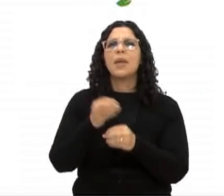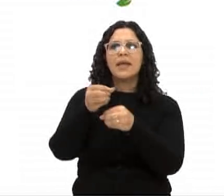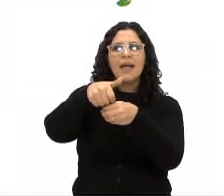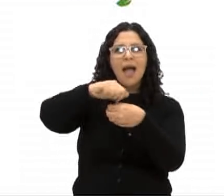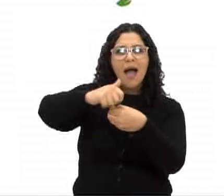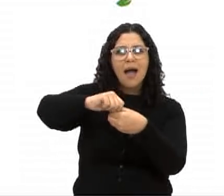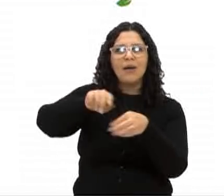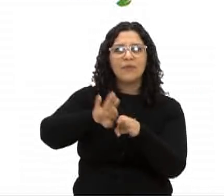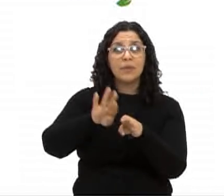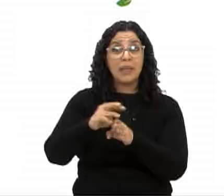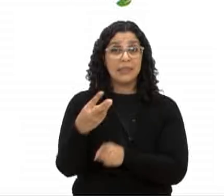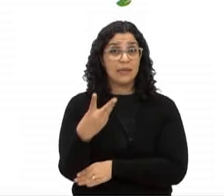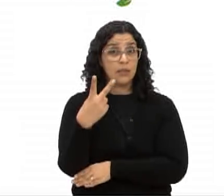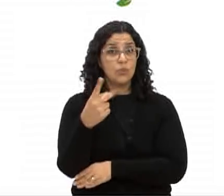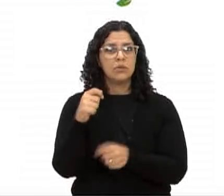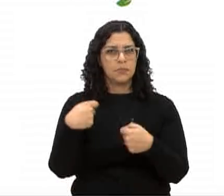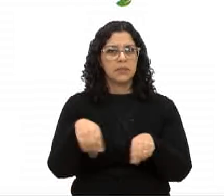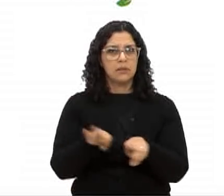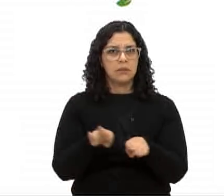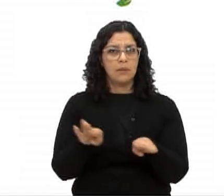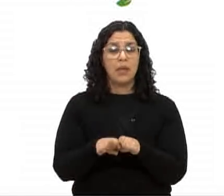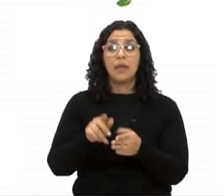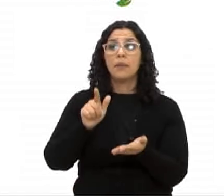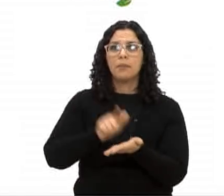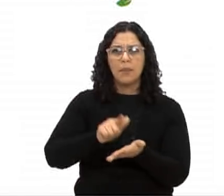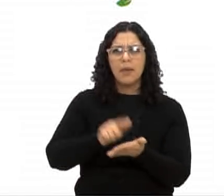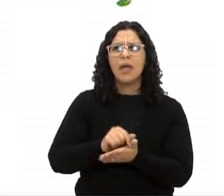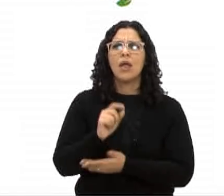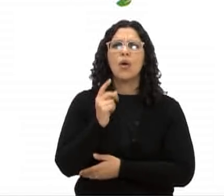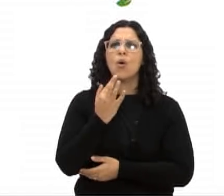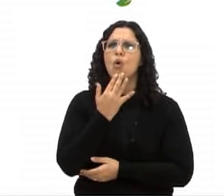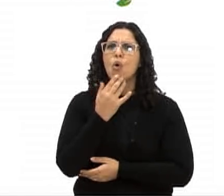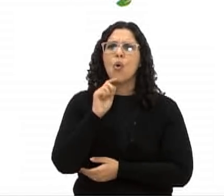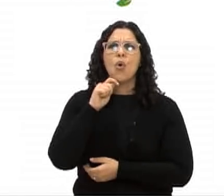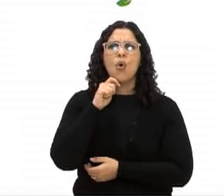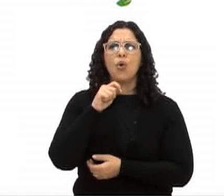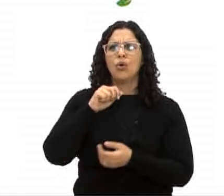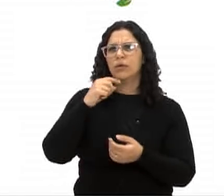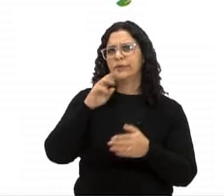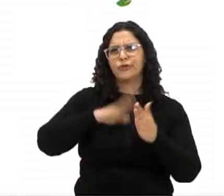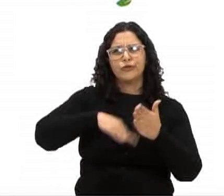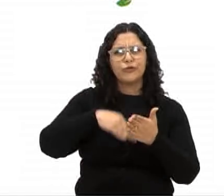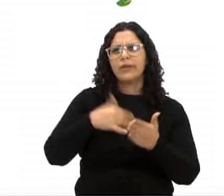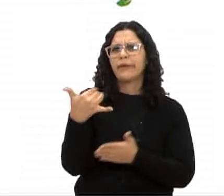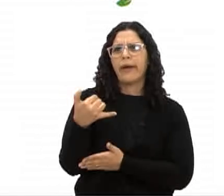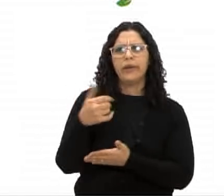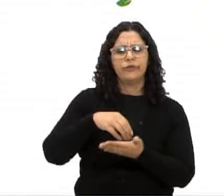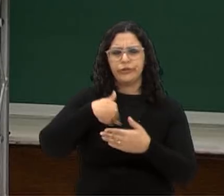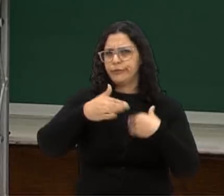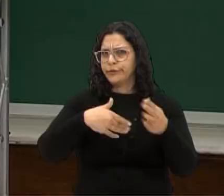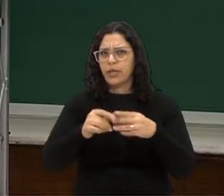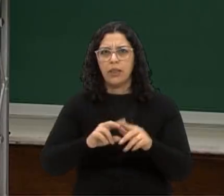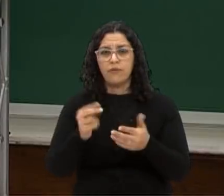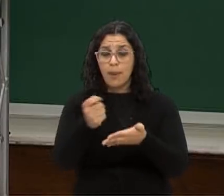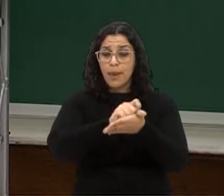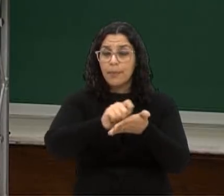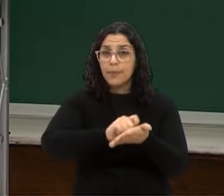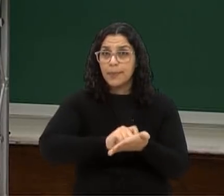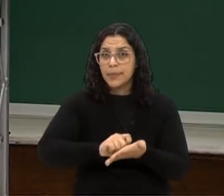né? 32 unidades vão precisar. Papel sulfite, lápis de cor, giz de cera, tinta, canetinha, o que vocês quiserem para